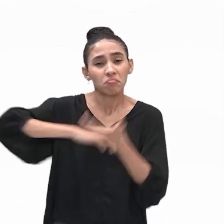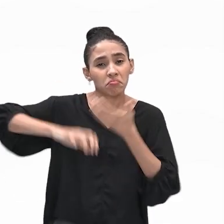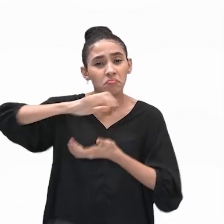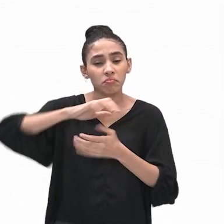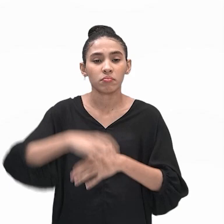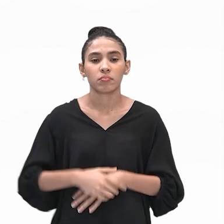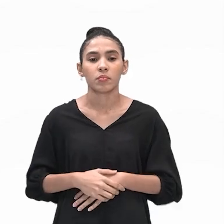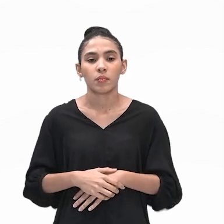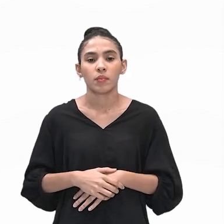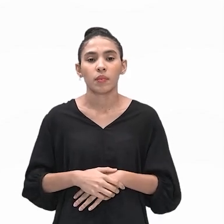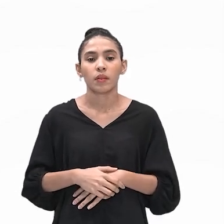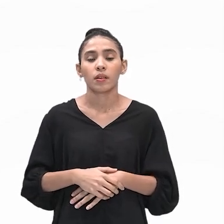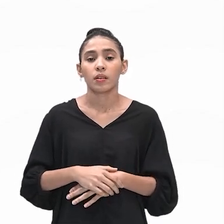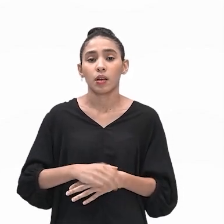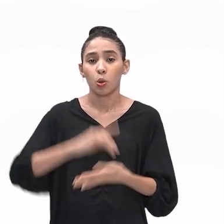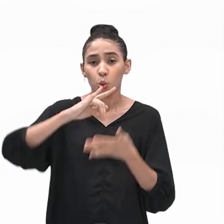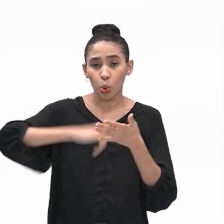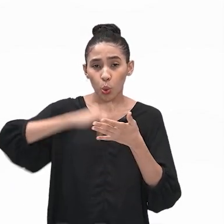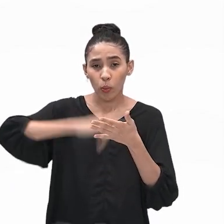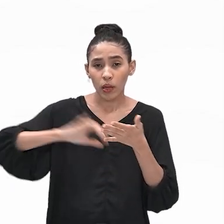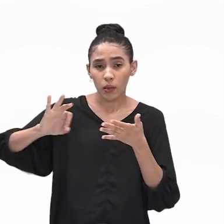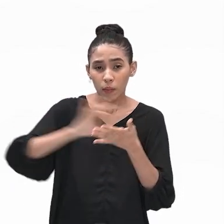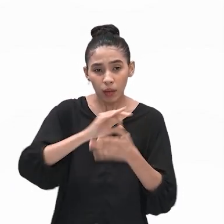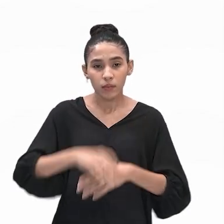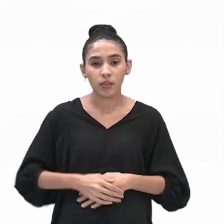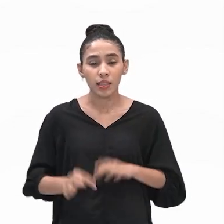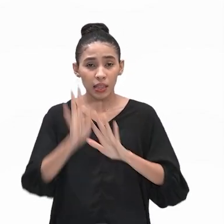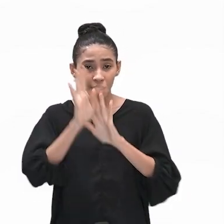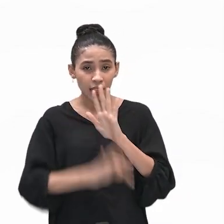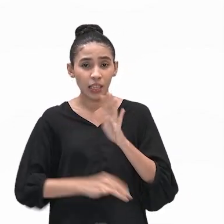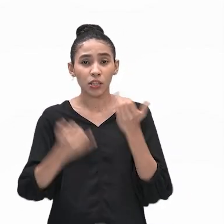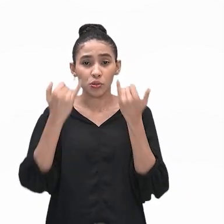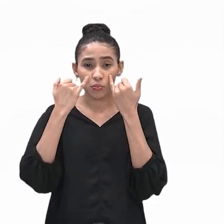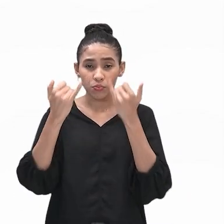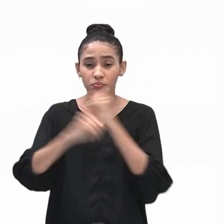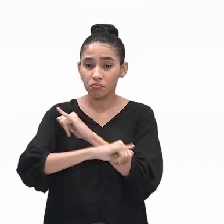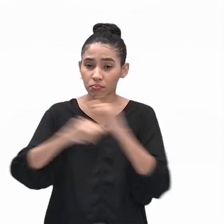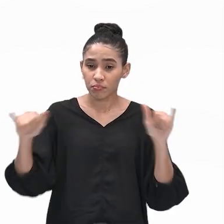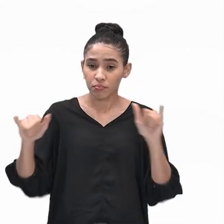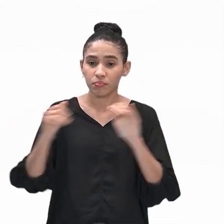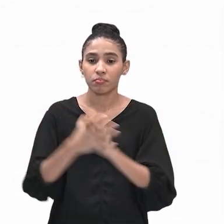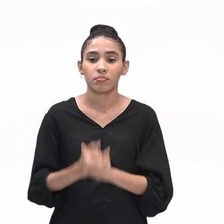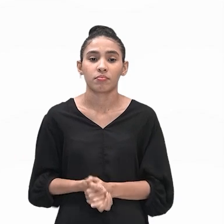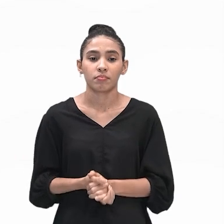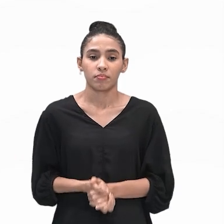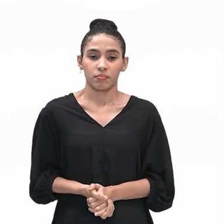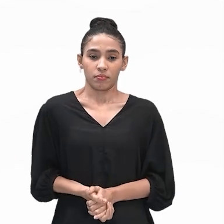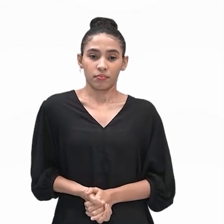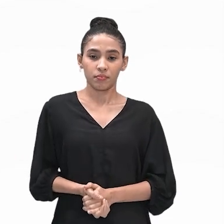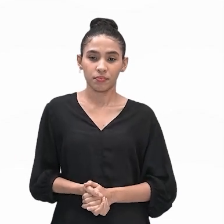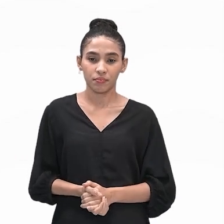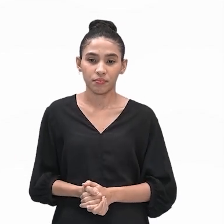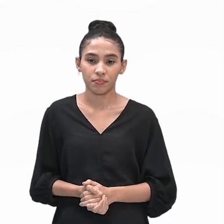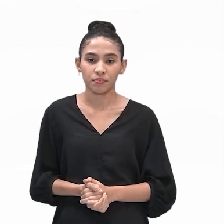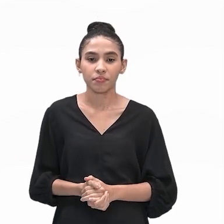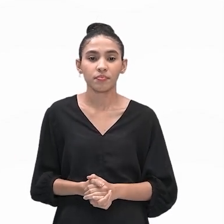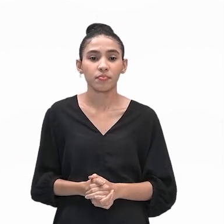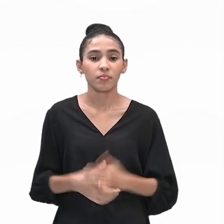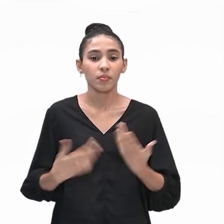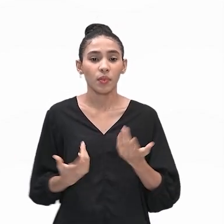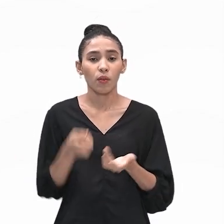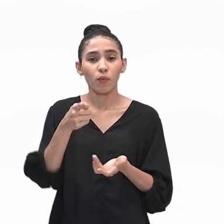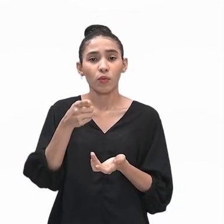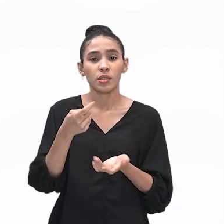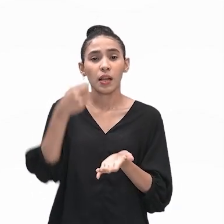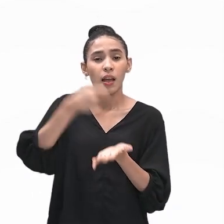um abaixo-assinado, textos publicitários também são formas de textos reivindicatórios. Quando você exige